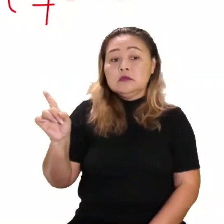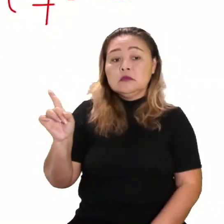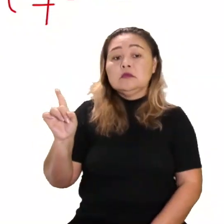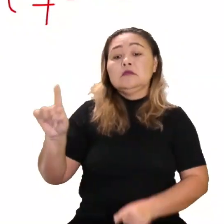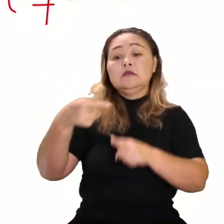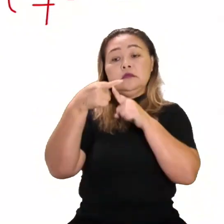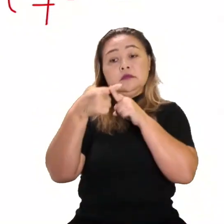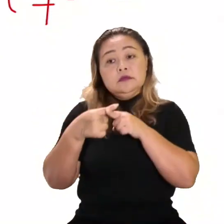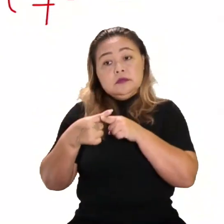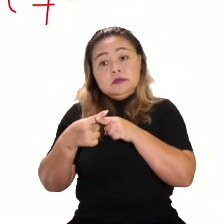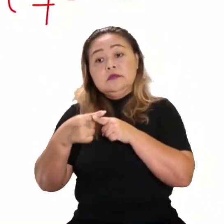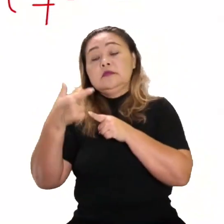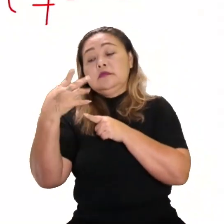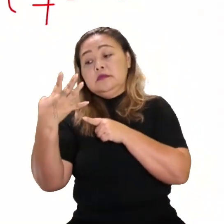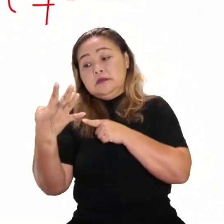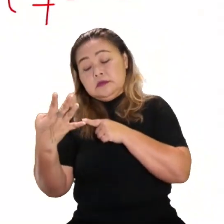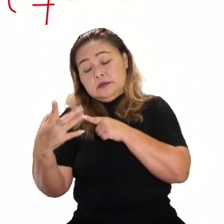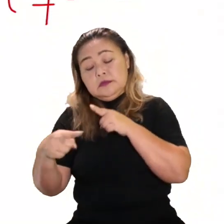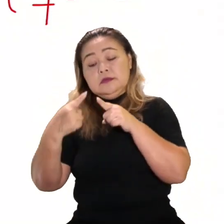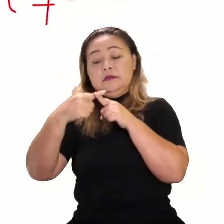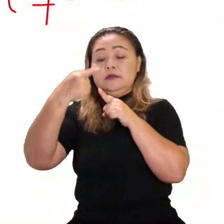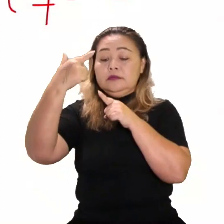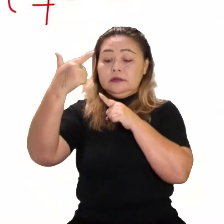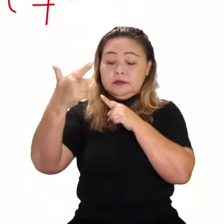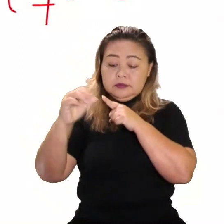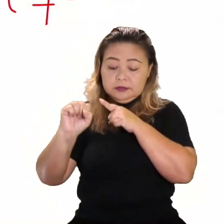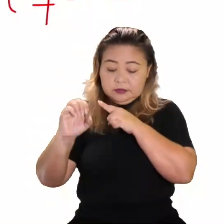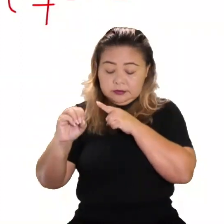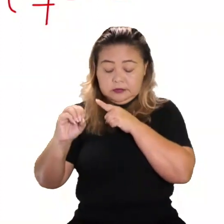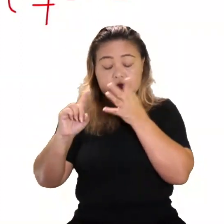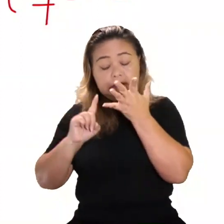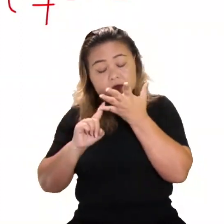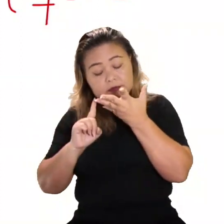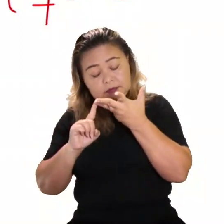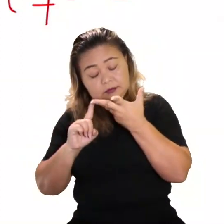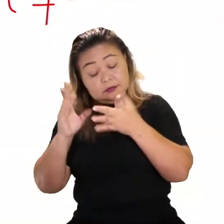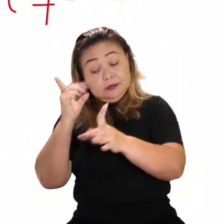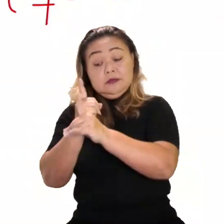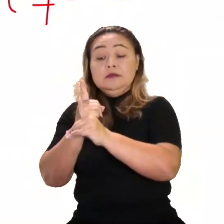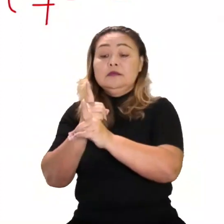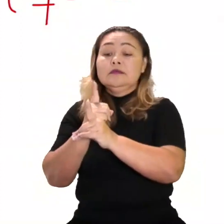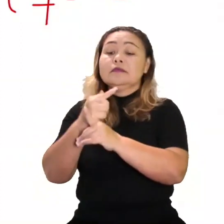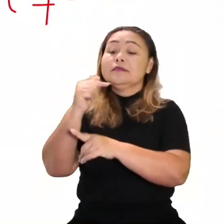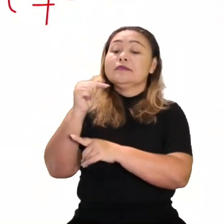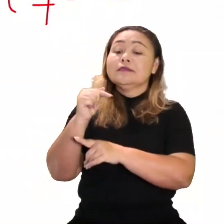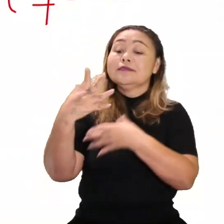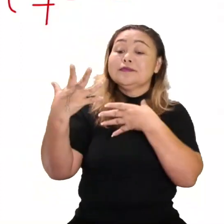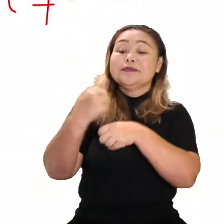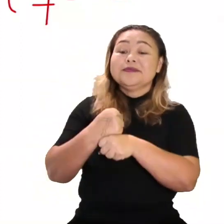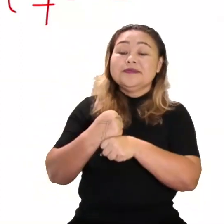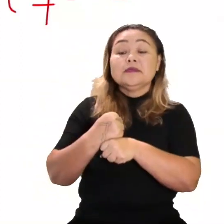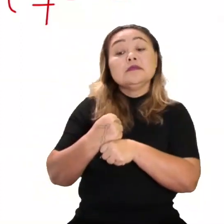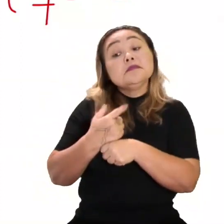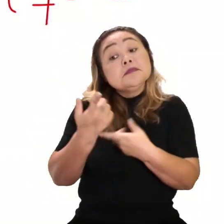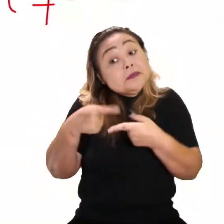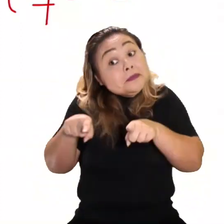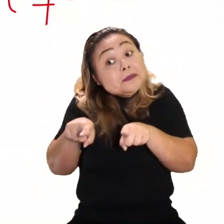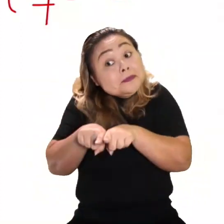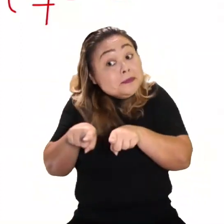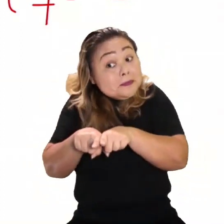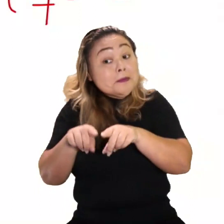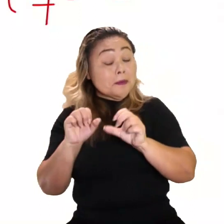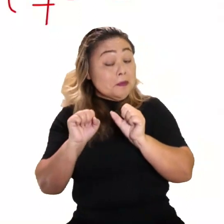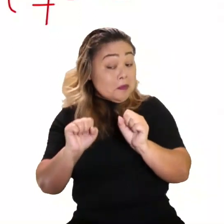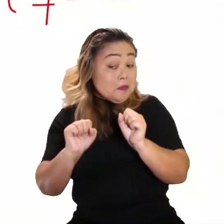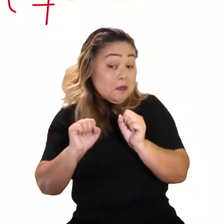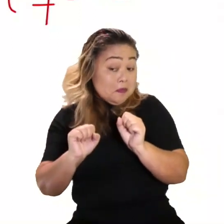vezes 2, 40. Vezes 2, 80. E chegar no 7º termo e somar tudo. Também você pode